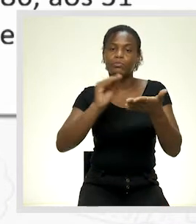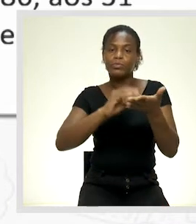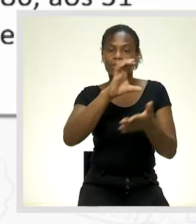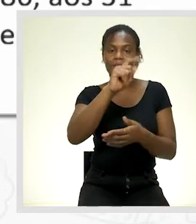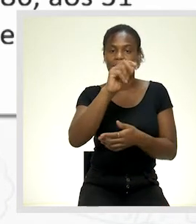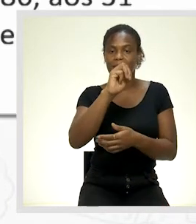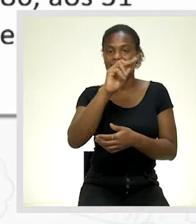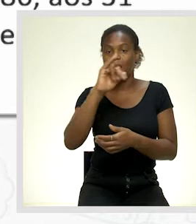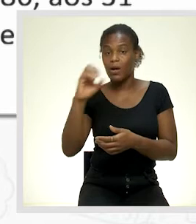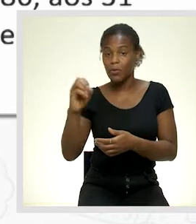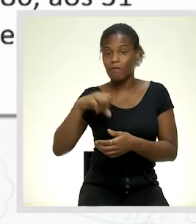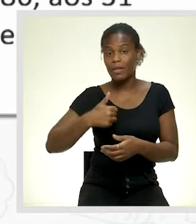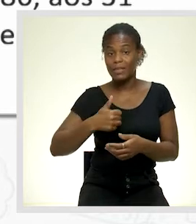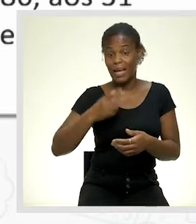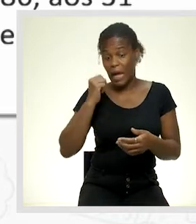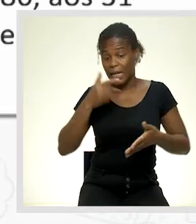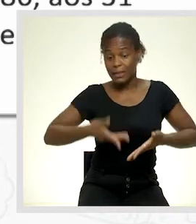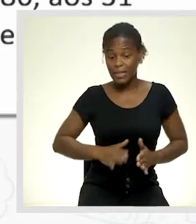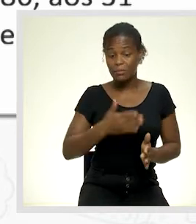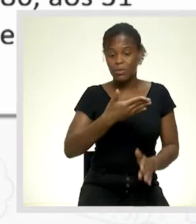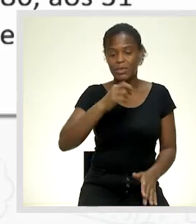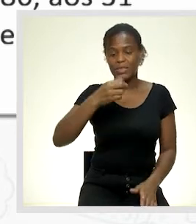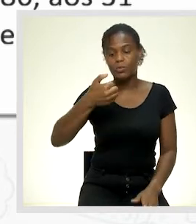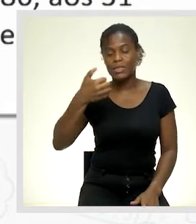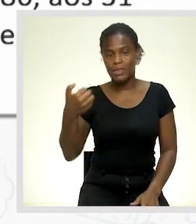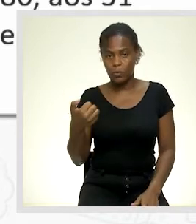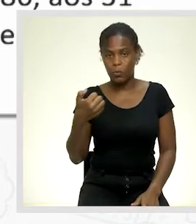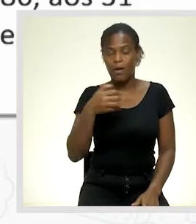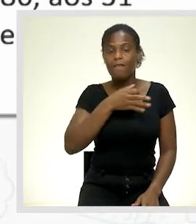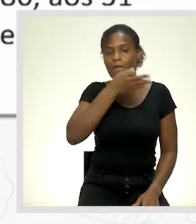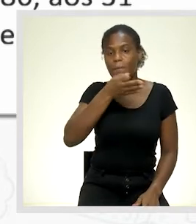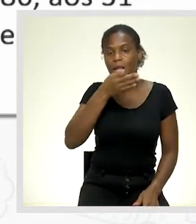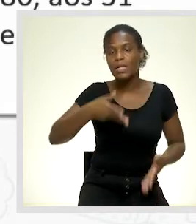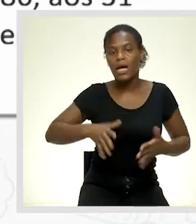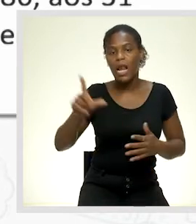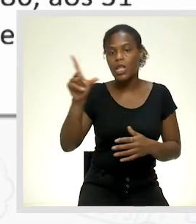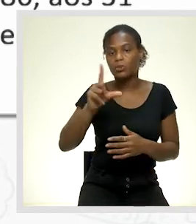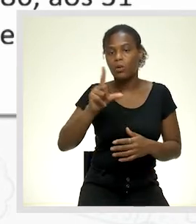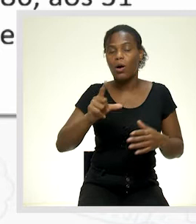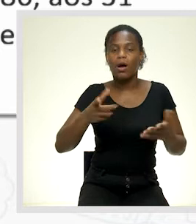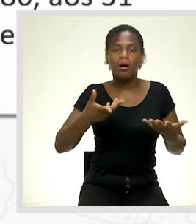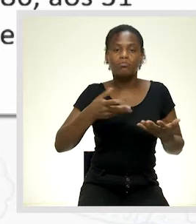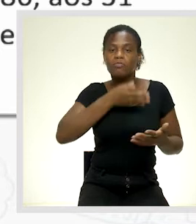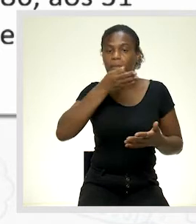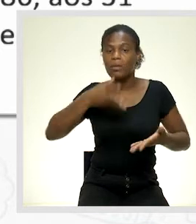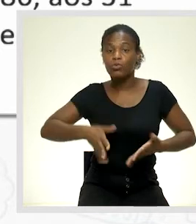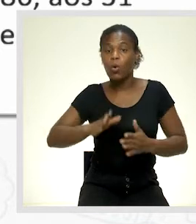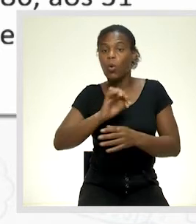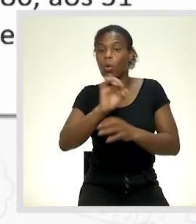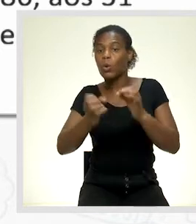Cesário Verde nasceu em 1855 numa família lisboeta de origem